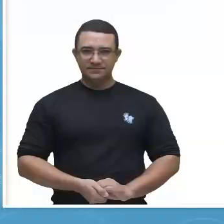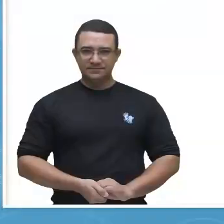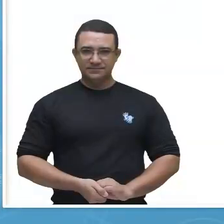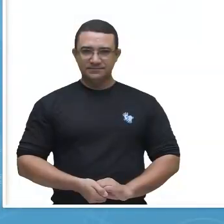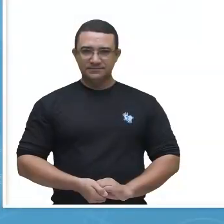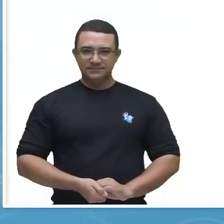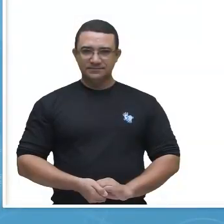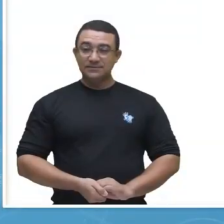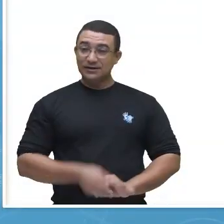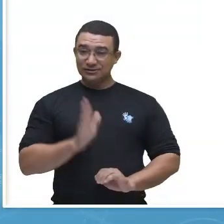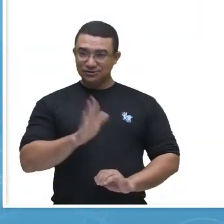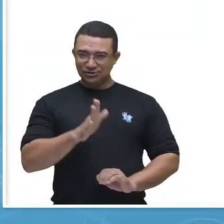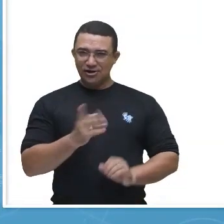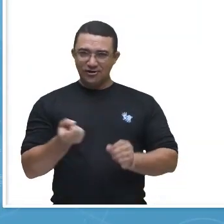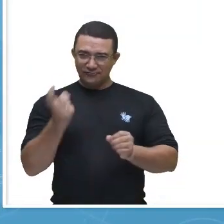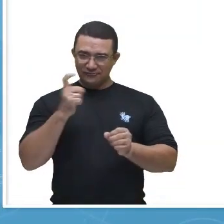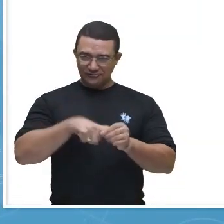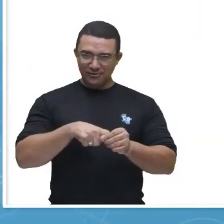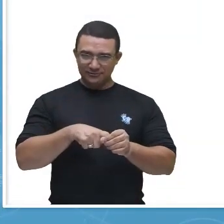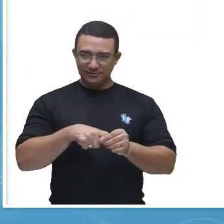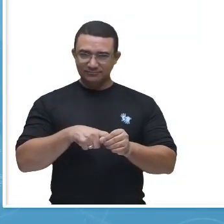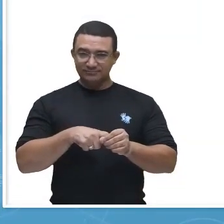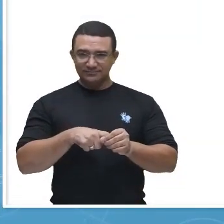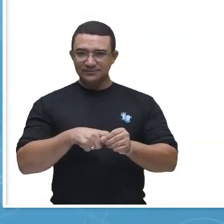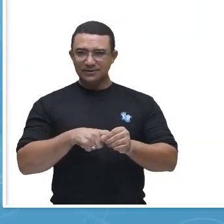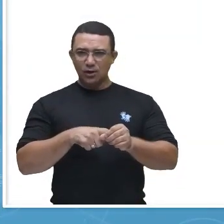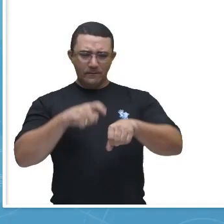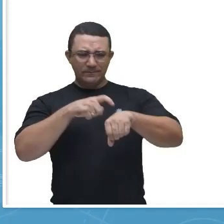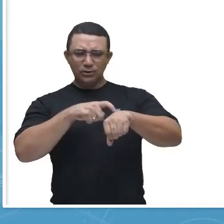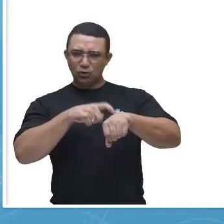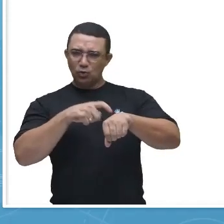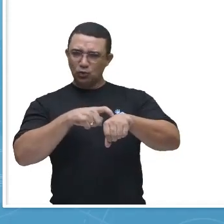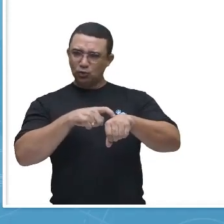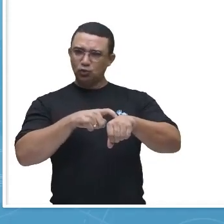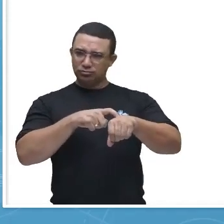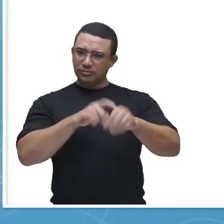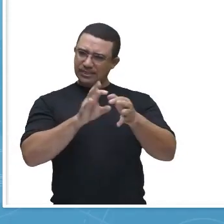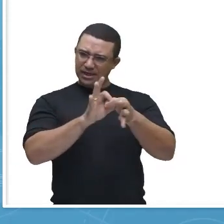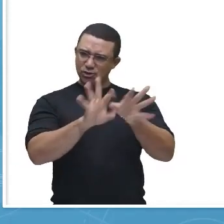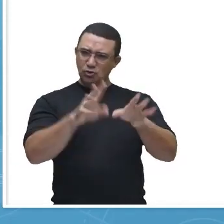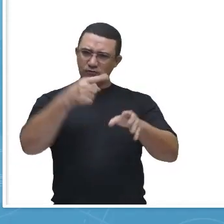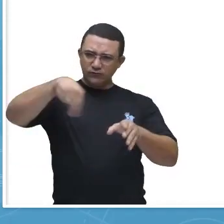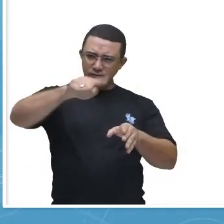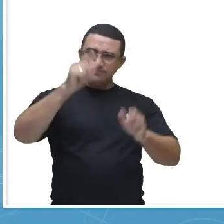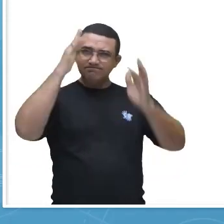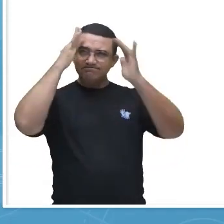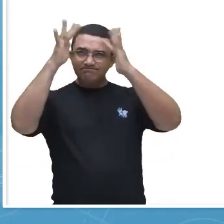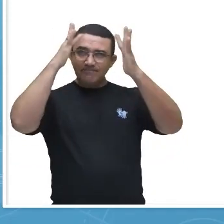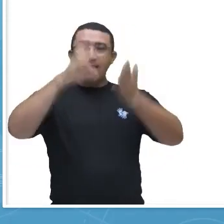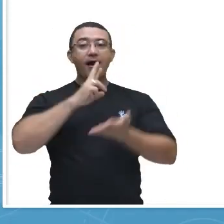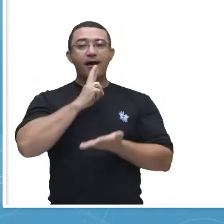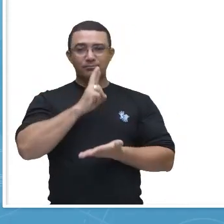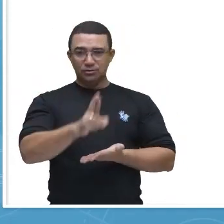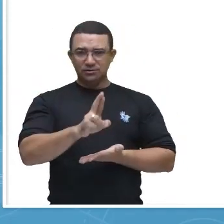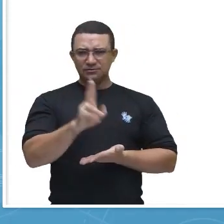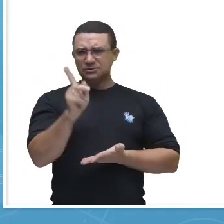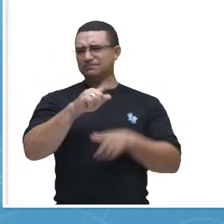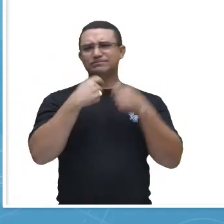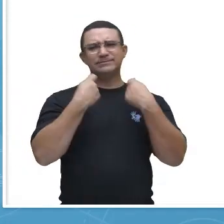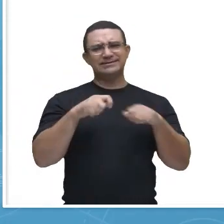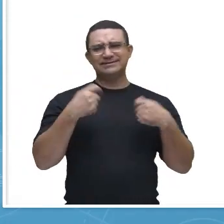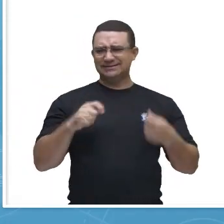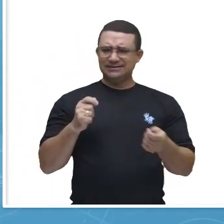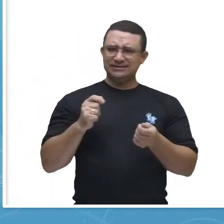Então, estamos retornando, né? Deixei aí uns minutinhos a primeira questão, né? Para que vocês possam fazer. Não precisa